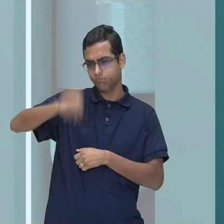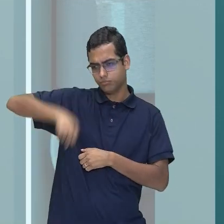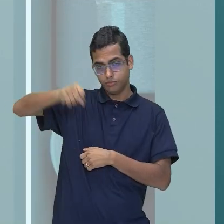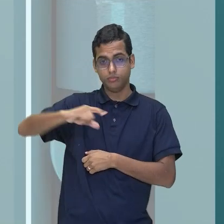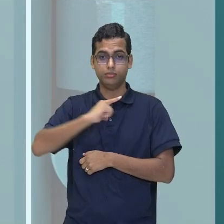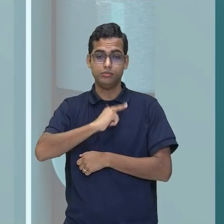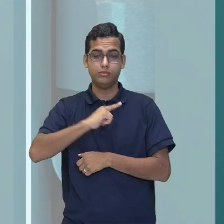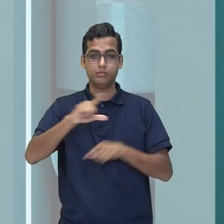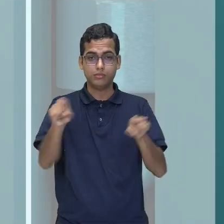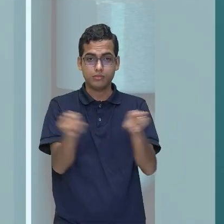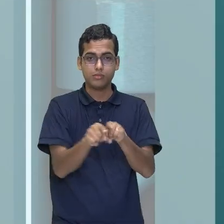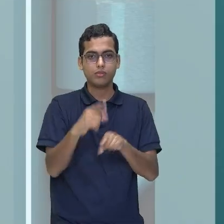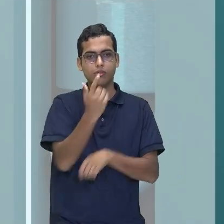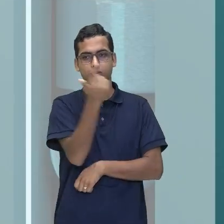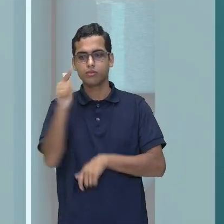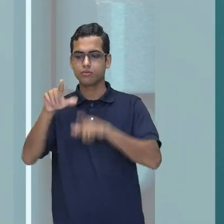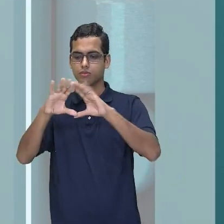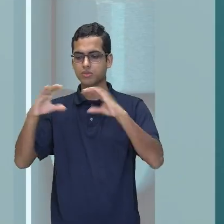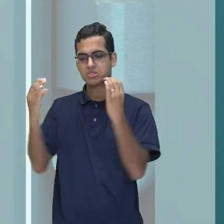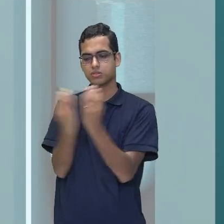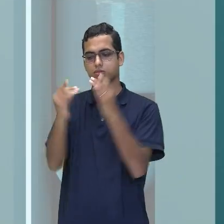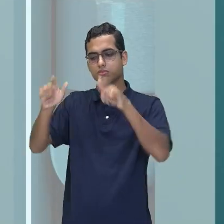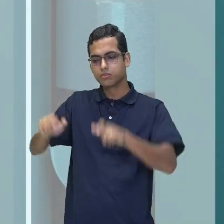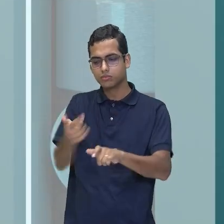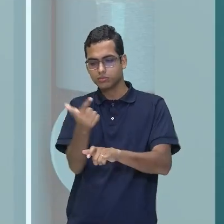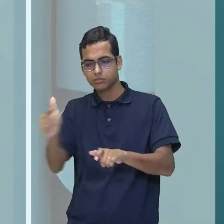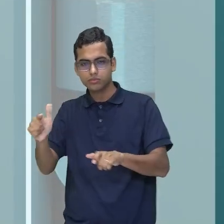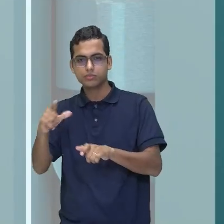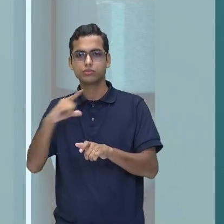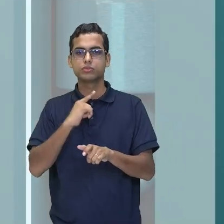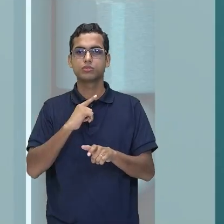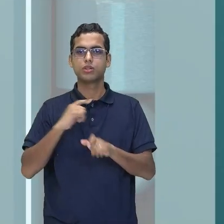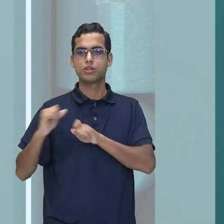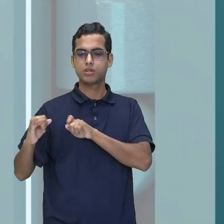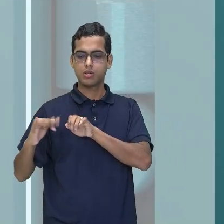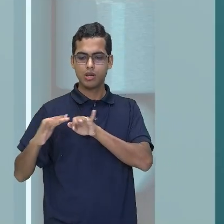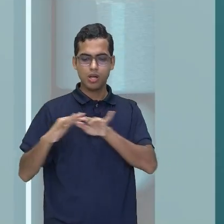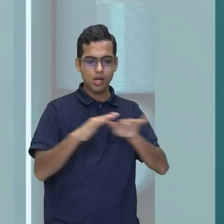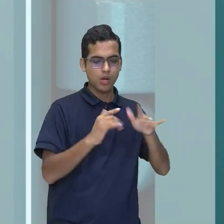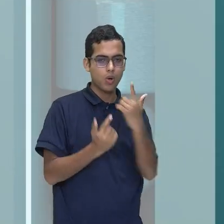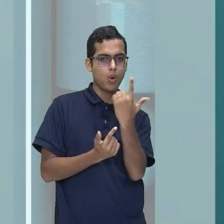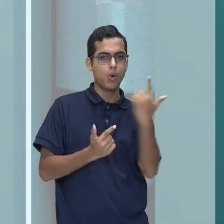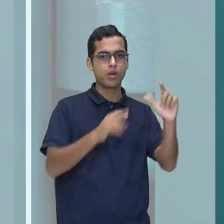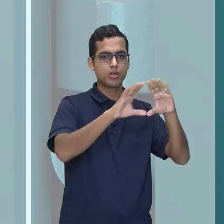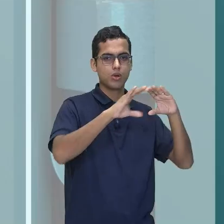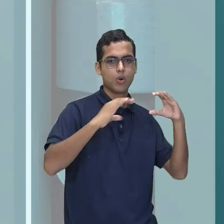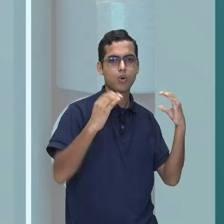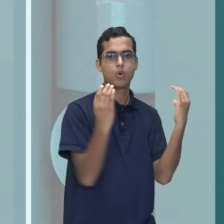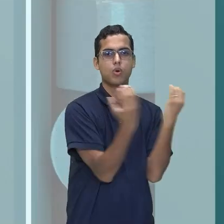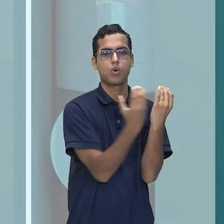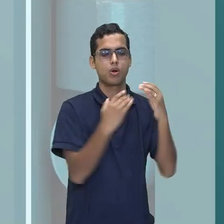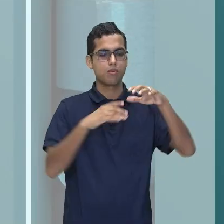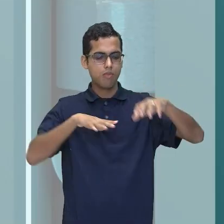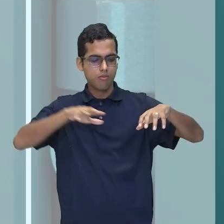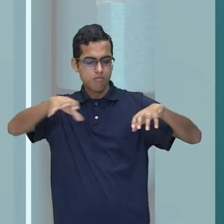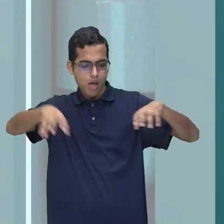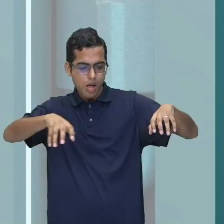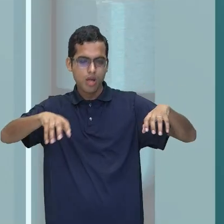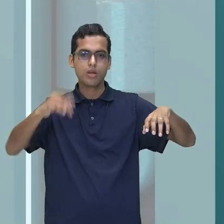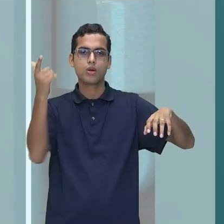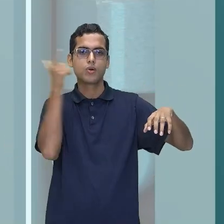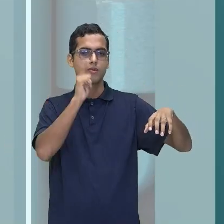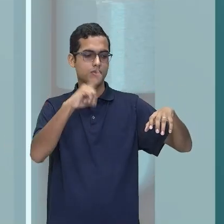também de não ter, e às vezes a comunidade ela vai, se desloca e procura uma outra próxima ali que tem